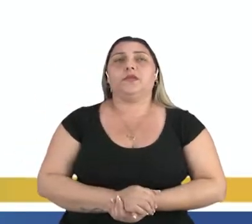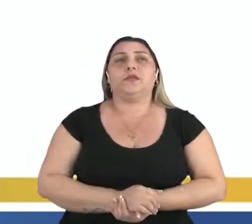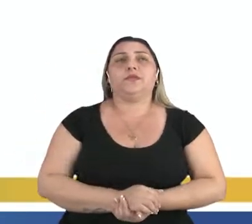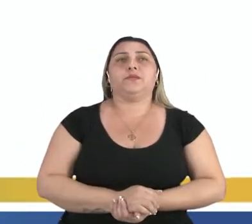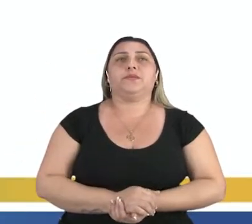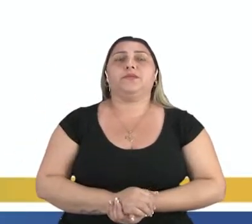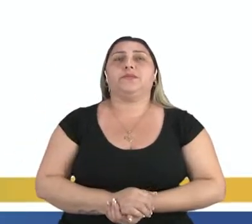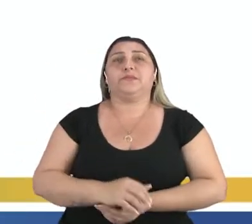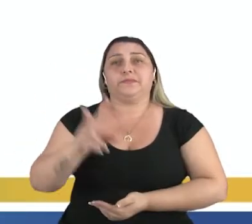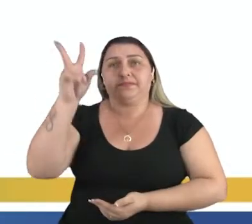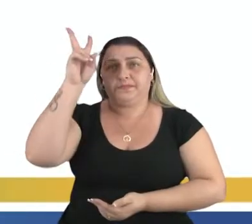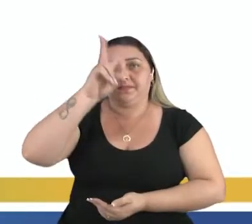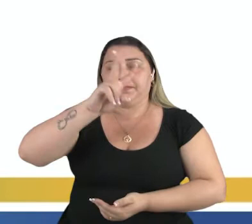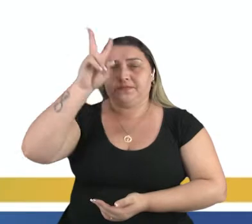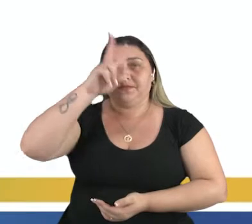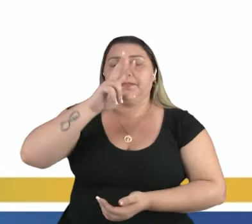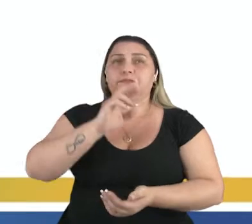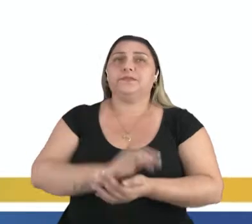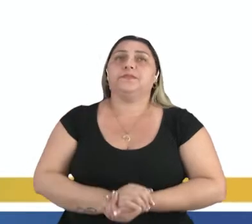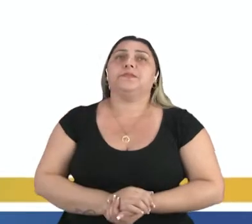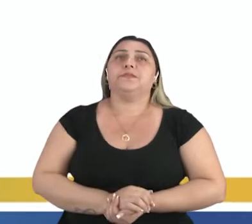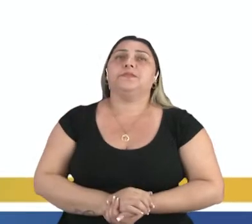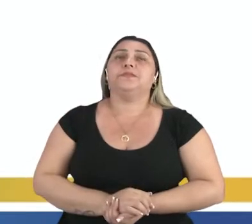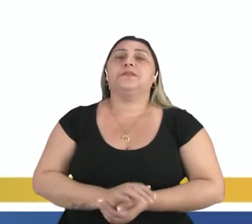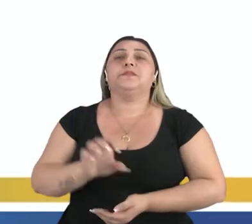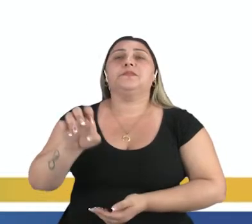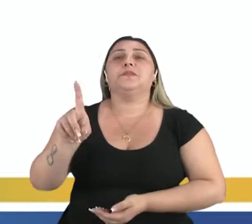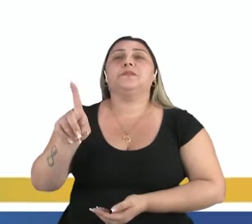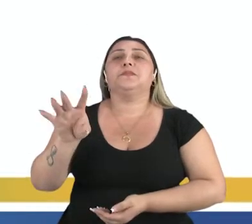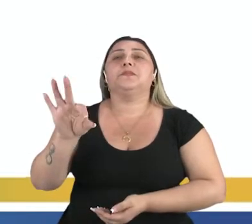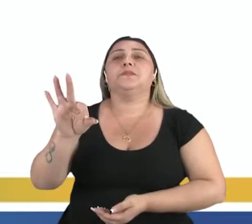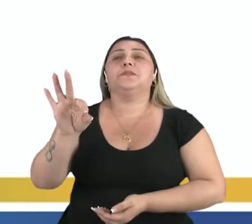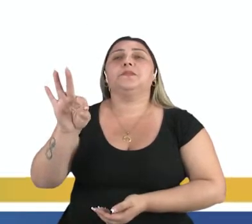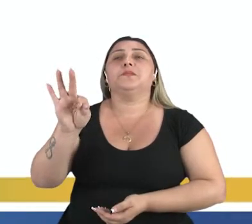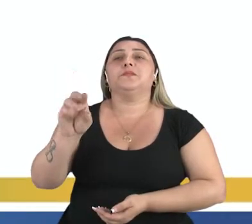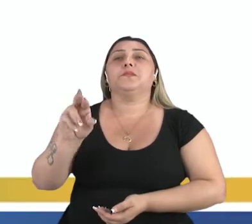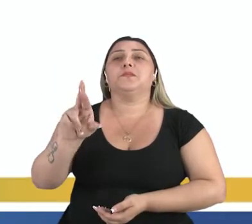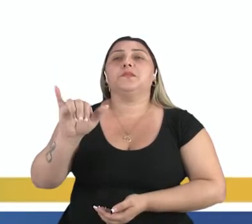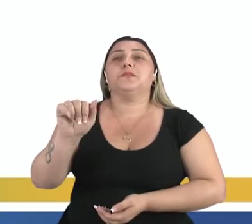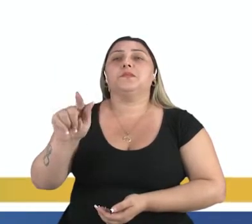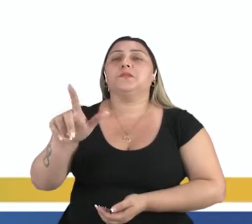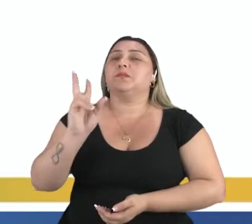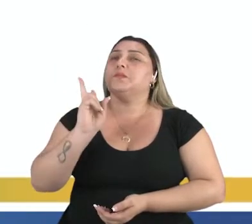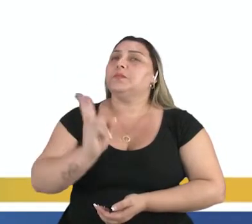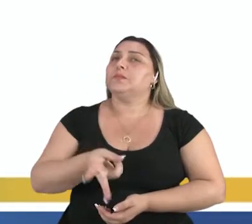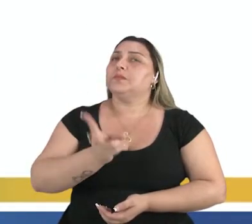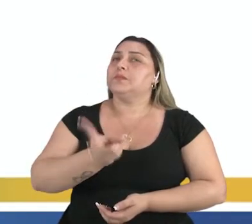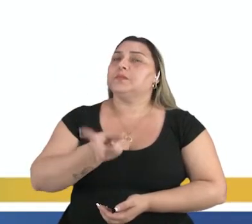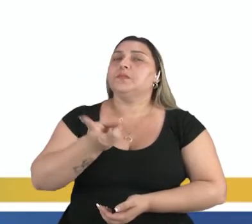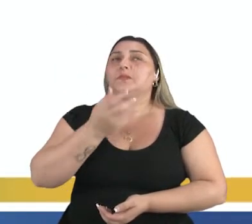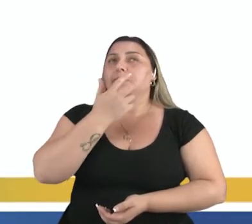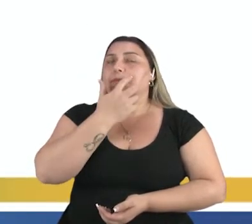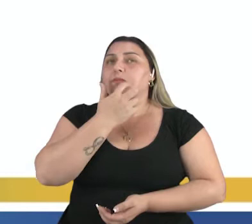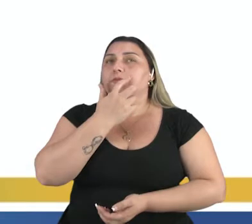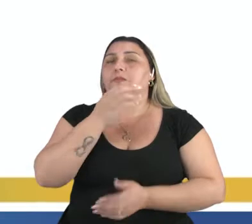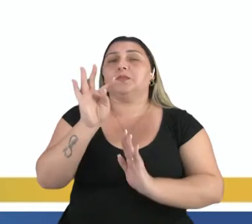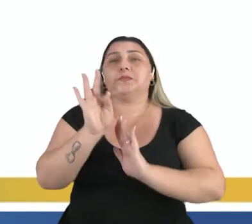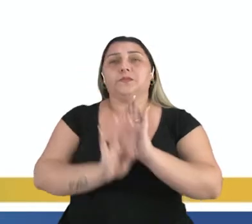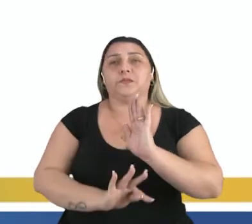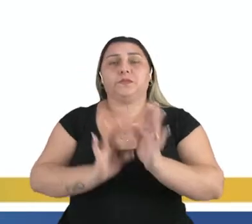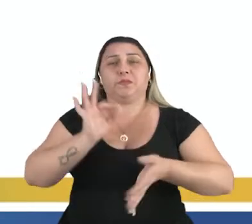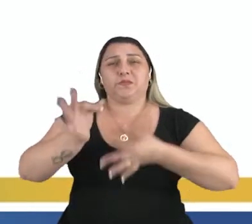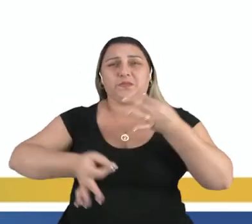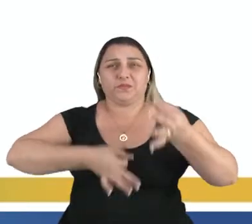equipe. Vale lembrar que o editorial ele fica sempre nisso, né? Nós vamos ter, é um texto